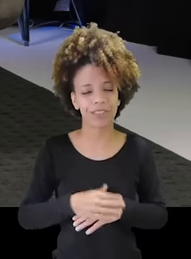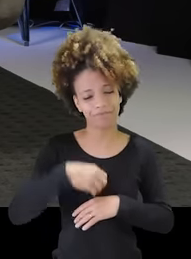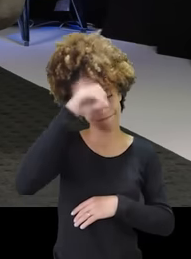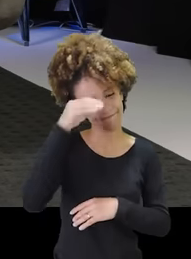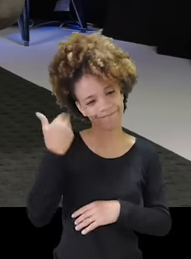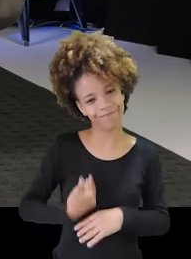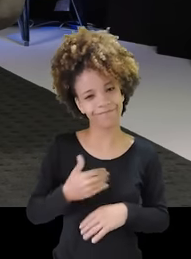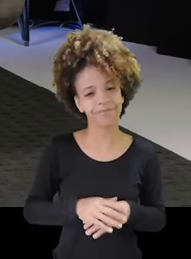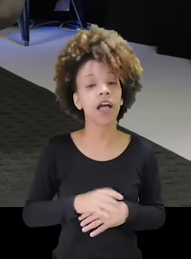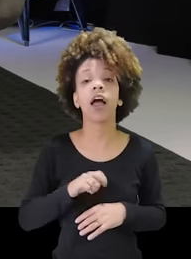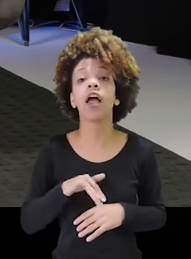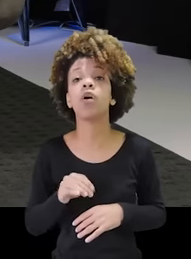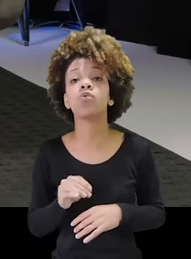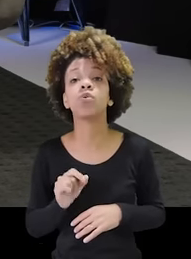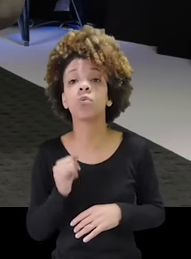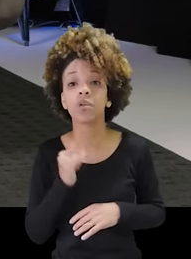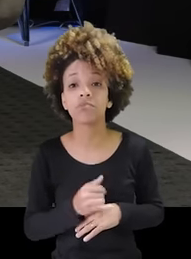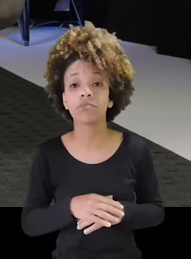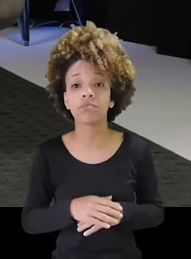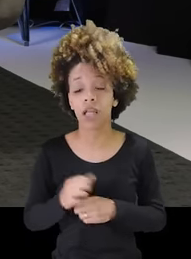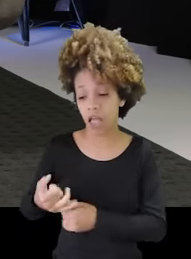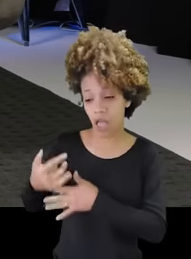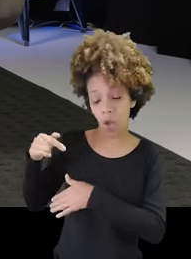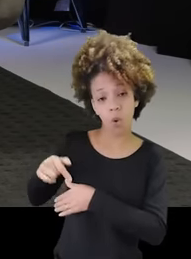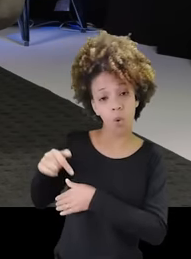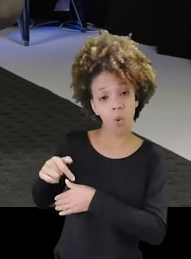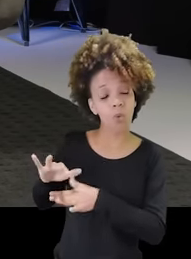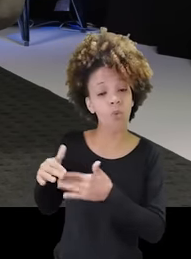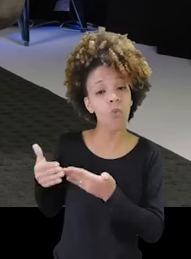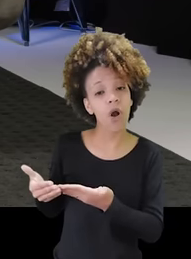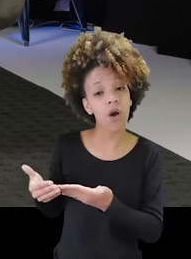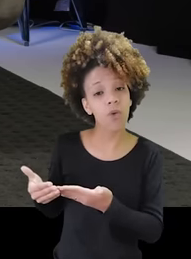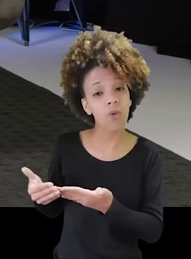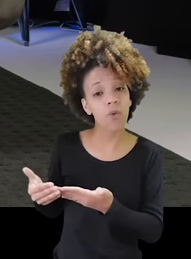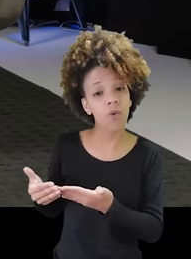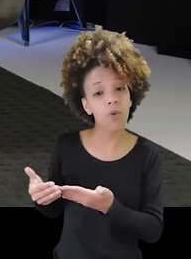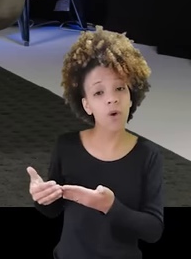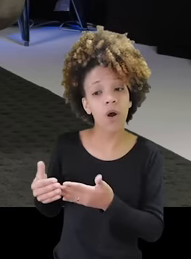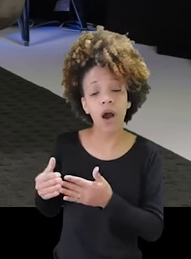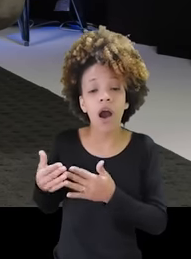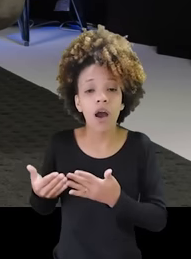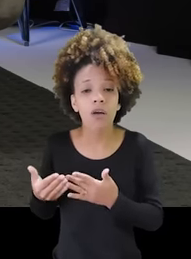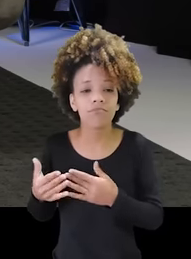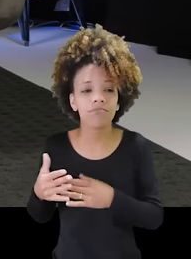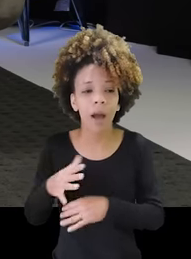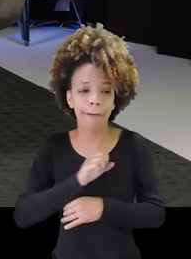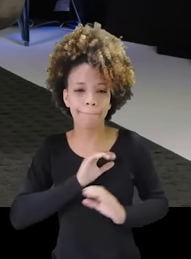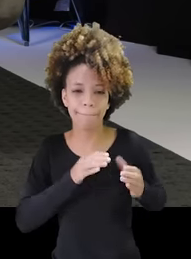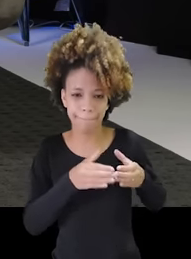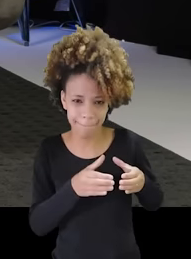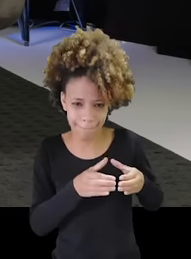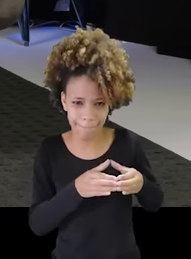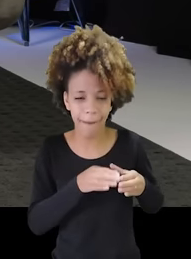me ignorância Élcio alguma coisa para falar pede para o pessoal comentar aqui qual é o membro favorito da banda de